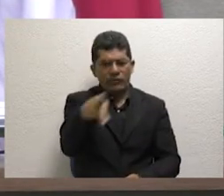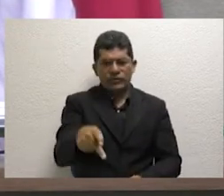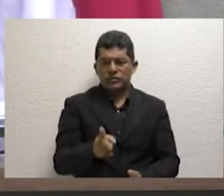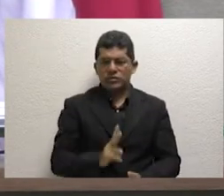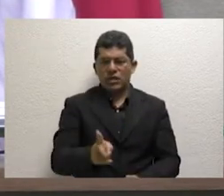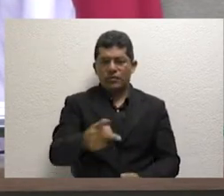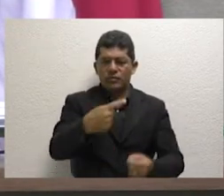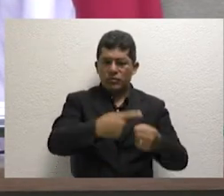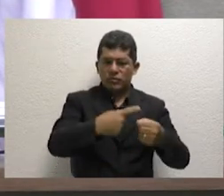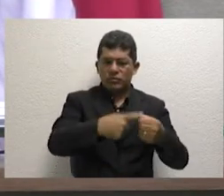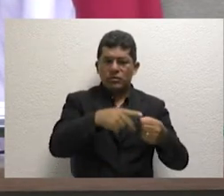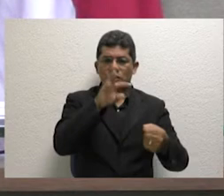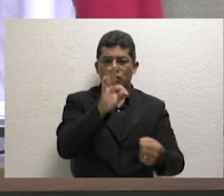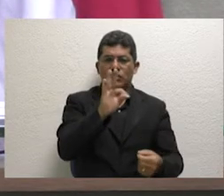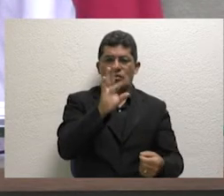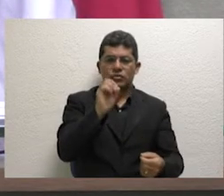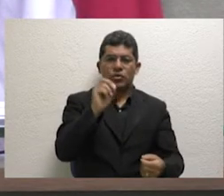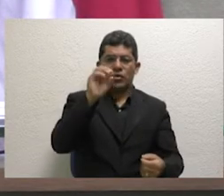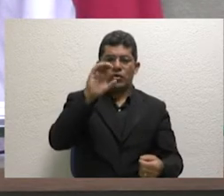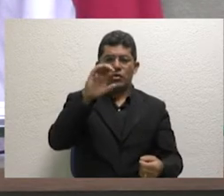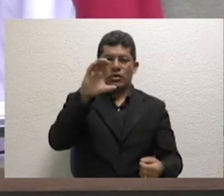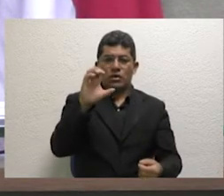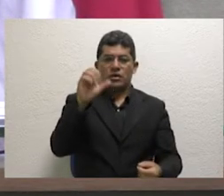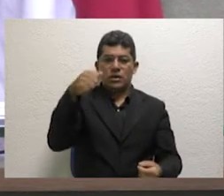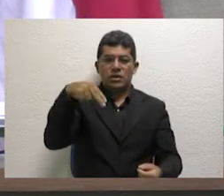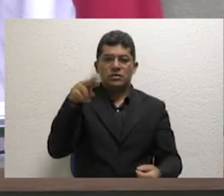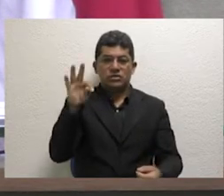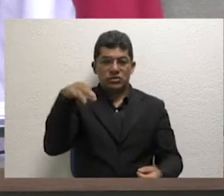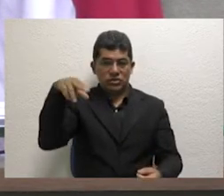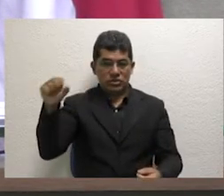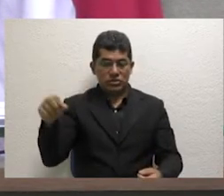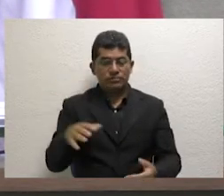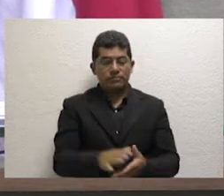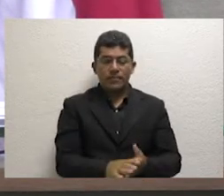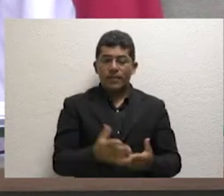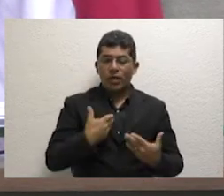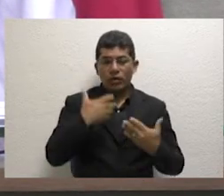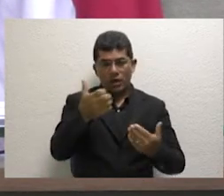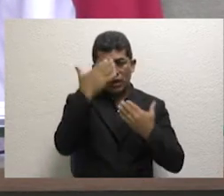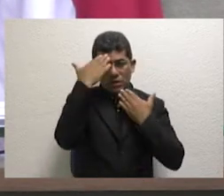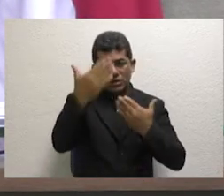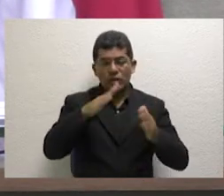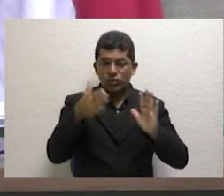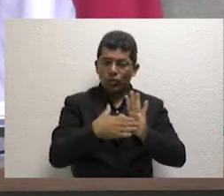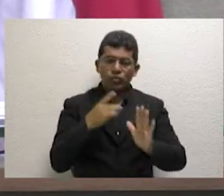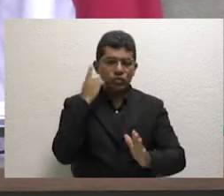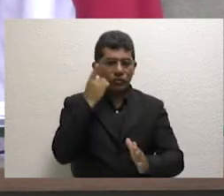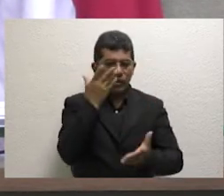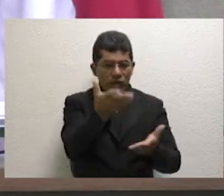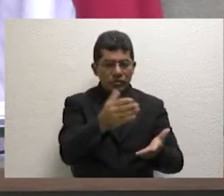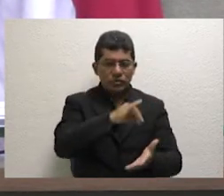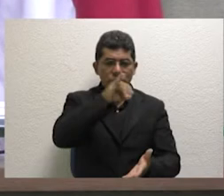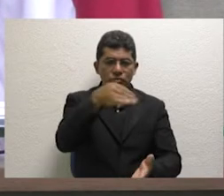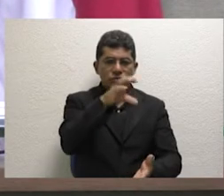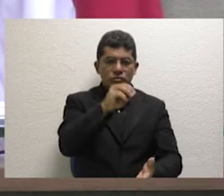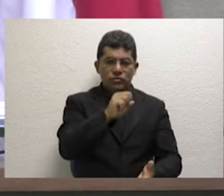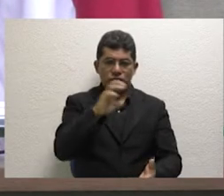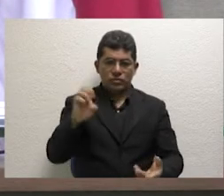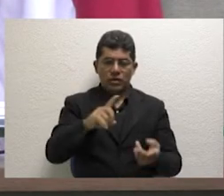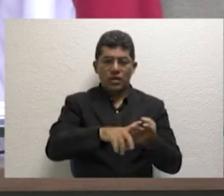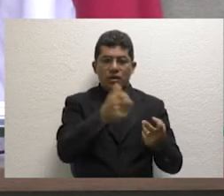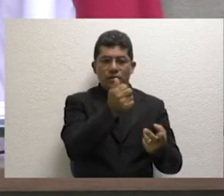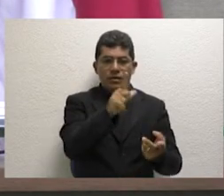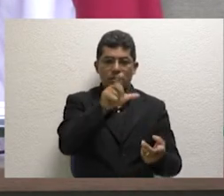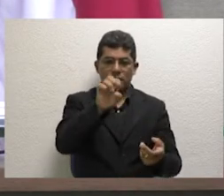quero neste momento convidar e agradecer os deputados Josué Neto Alessandra